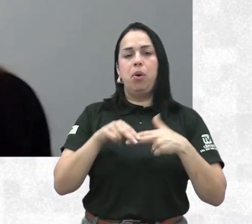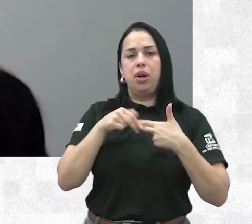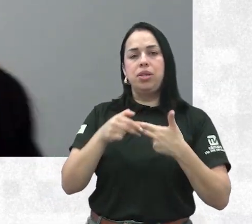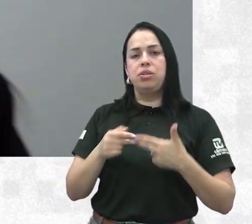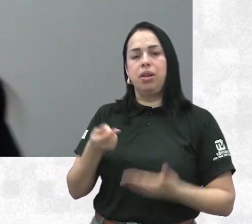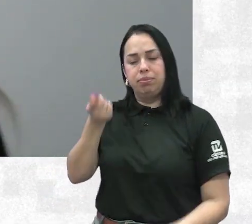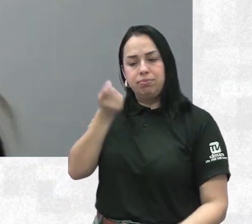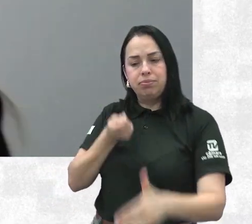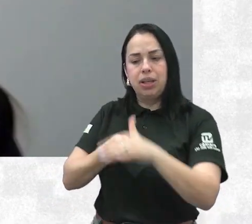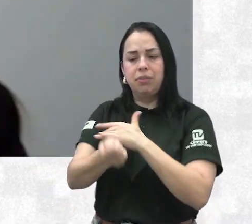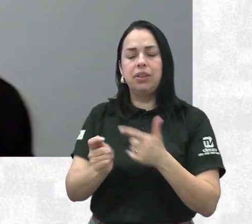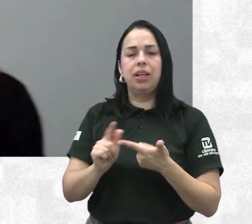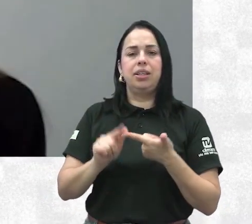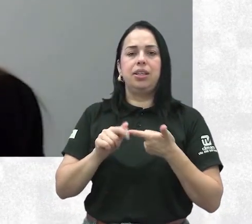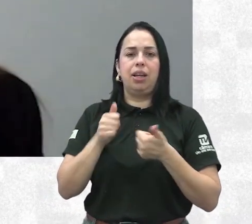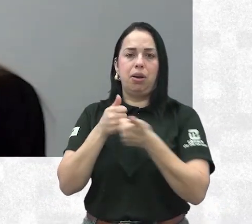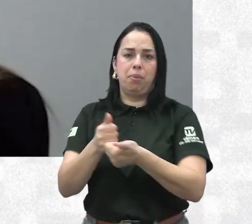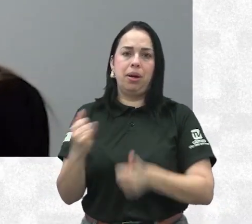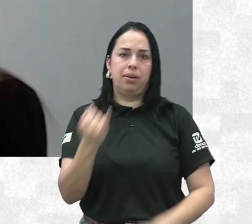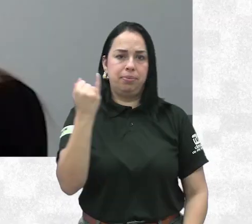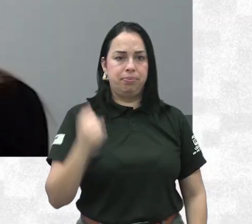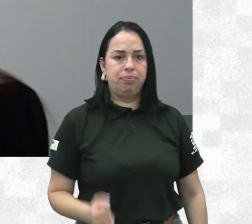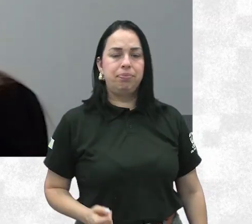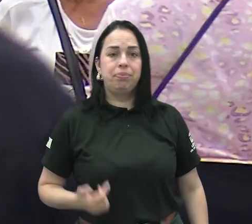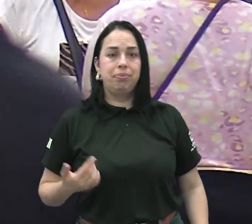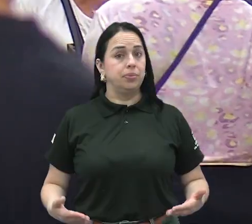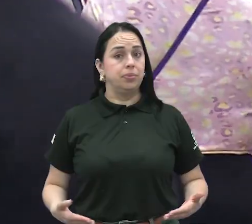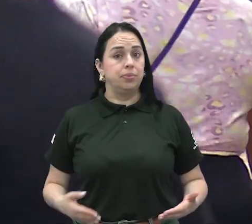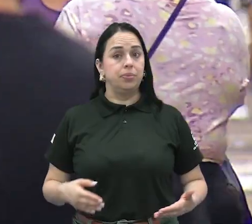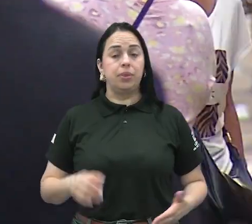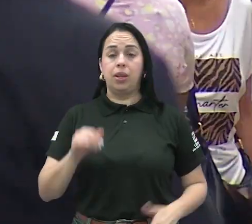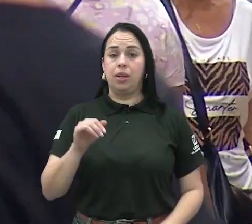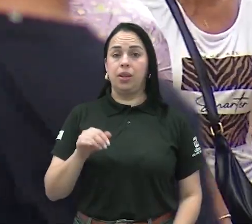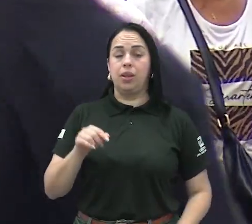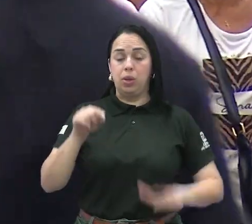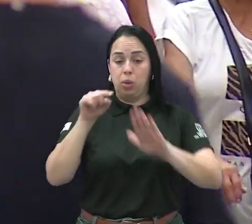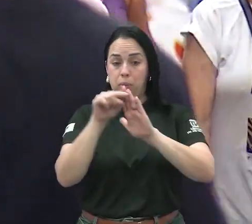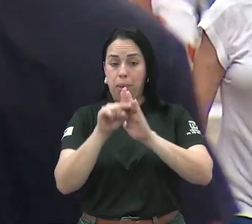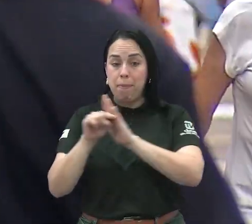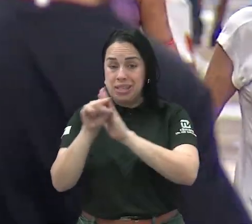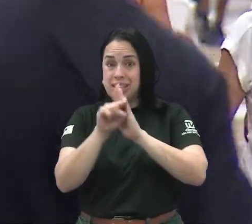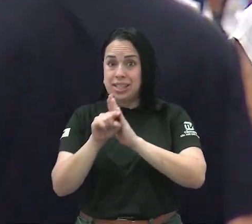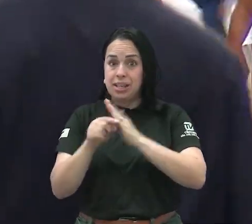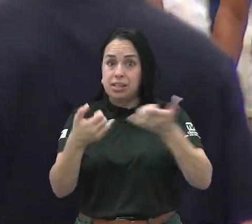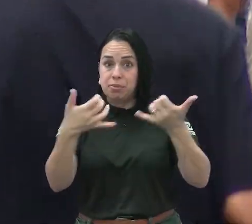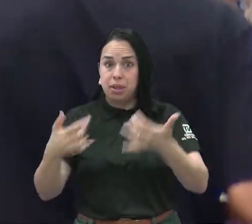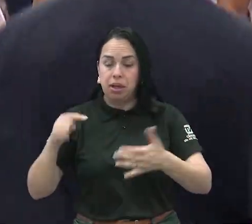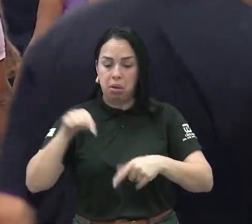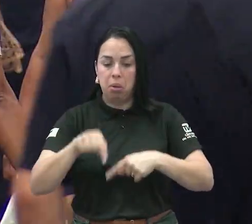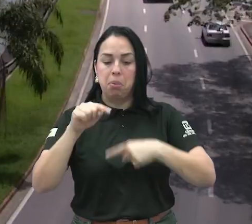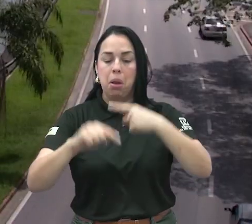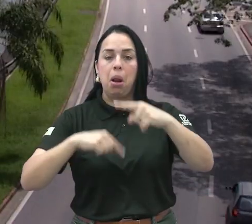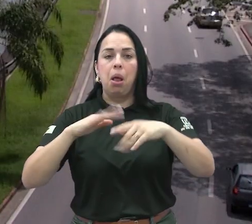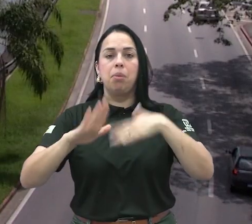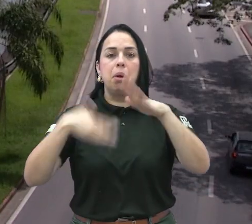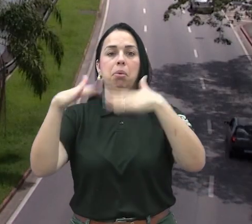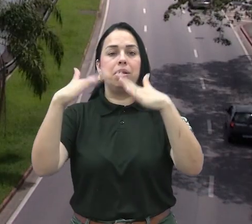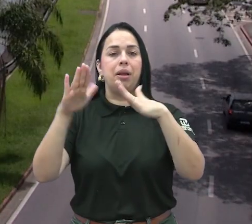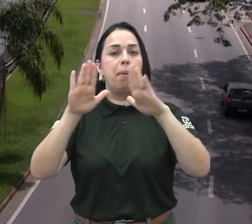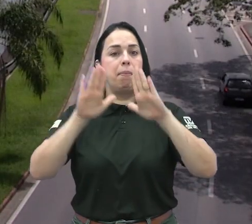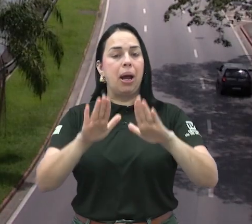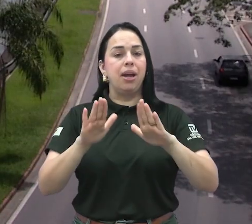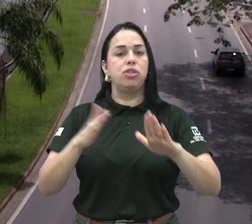esse acompanhamento é muito necessário. O aumento do Índice de Desenvolvimento Humano de São José é uma